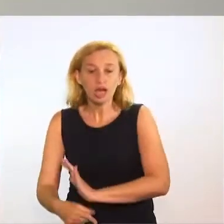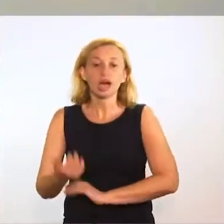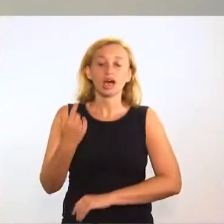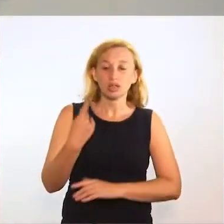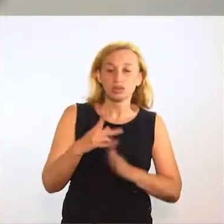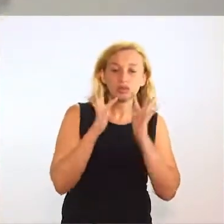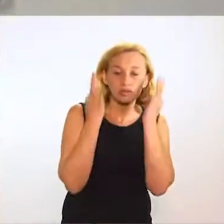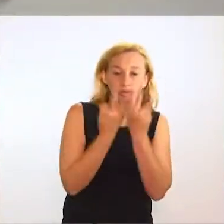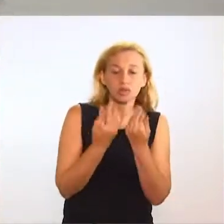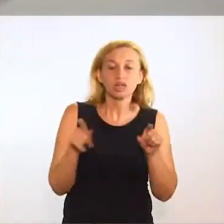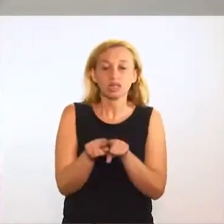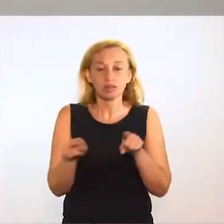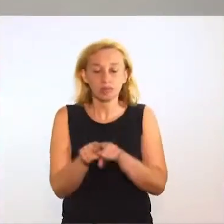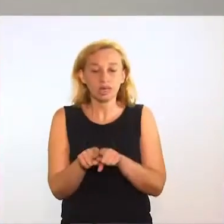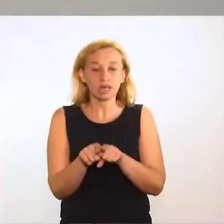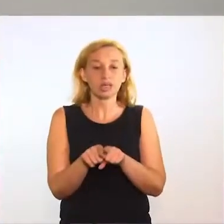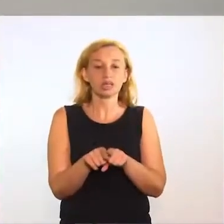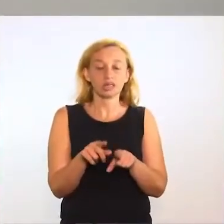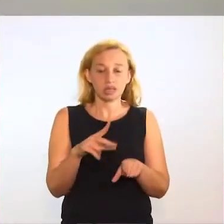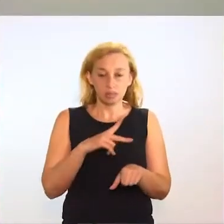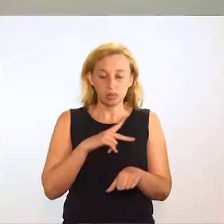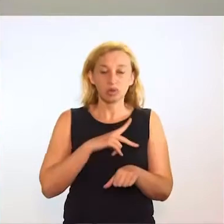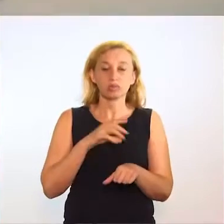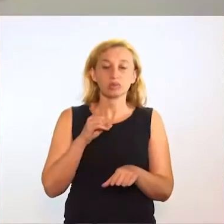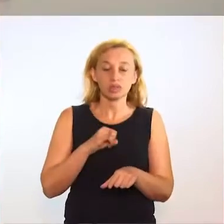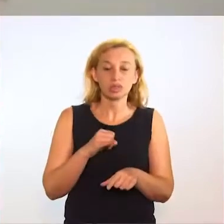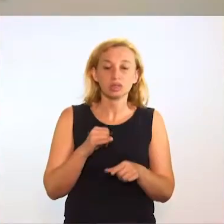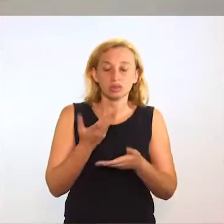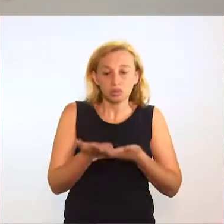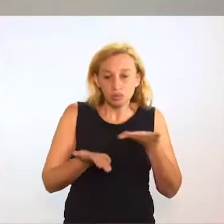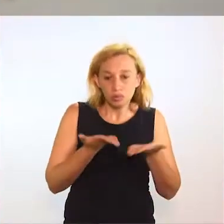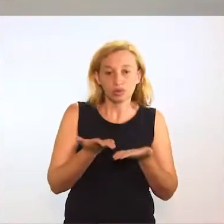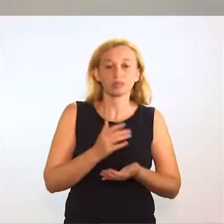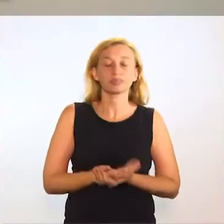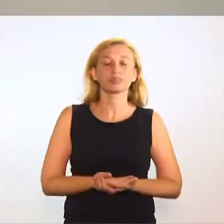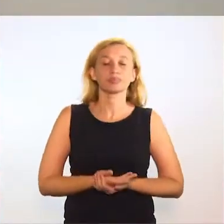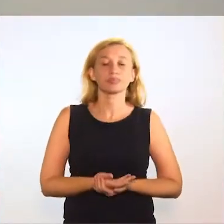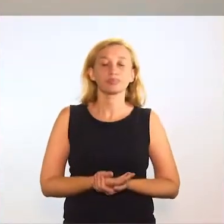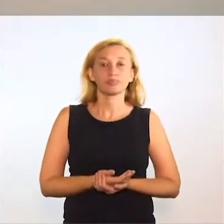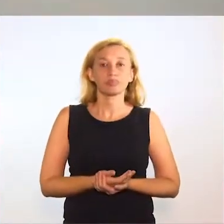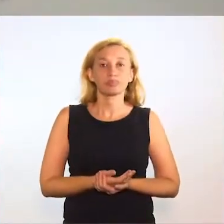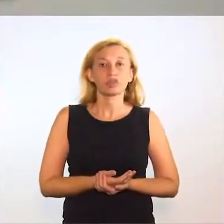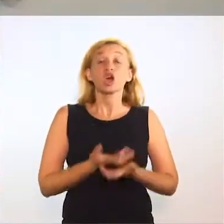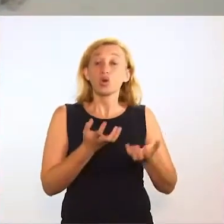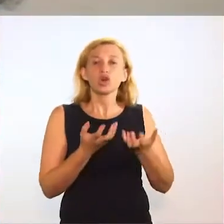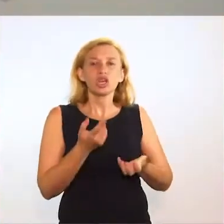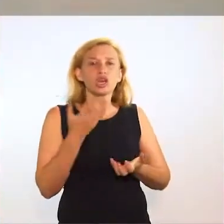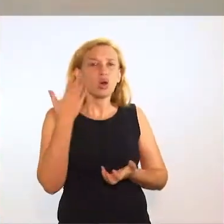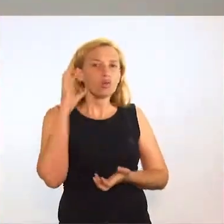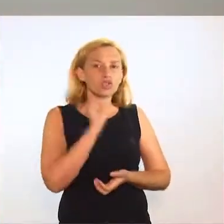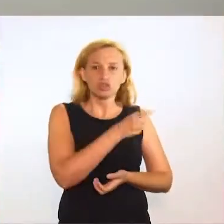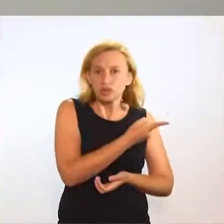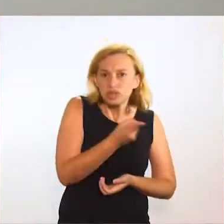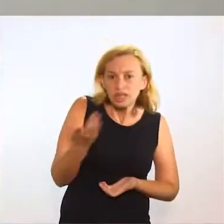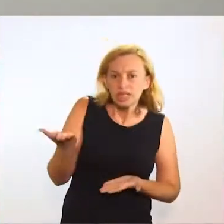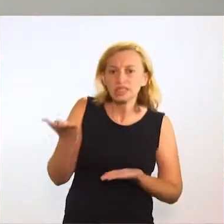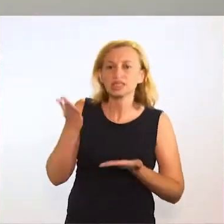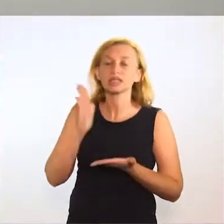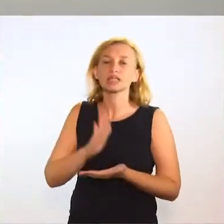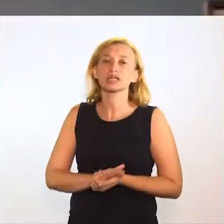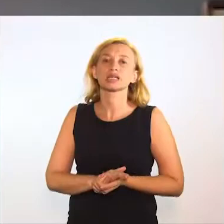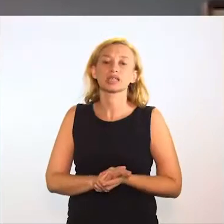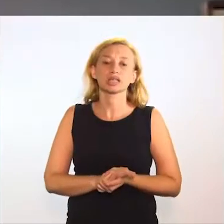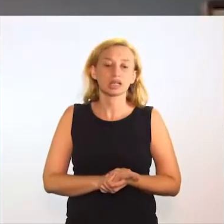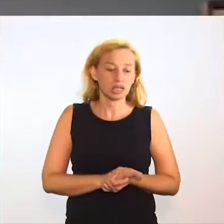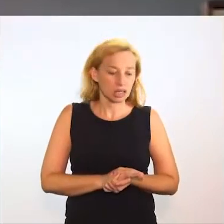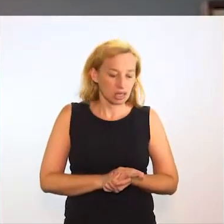das suas famílias de uma forma que ela também se cuide, né? Então, essa é a nossa perspectiva agora. E eu queria ouvir de